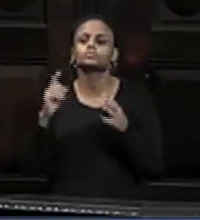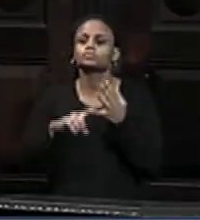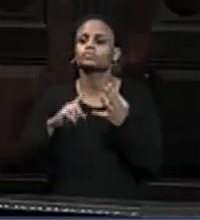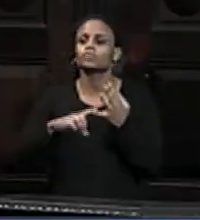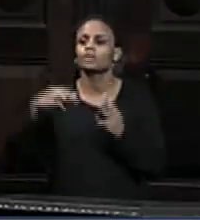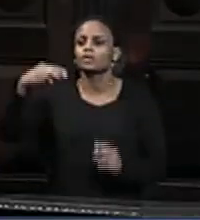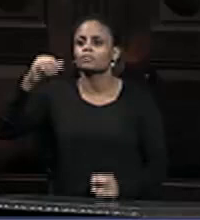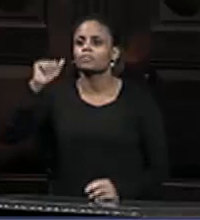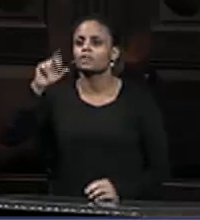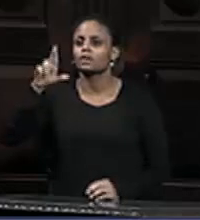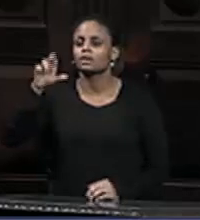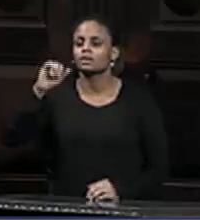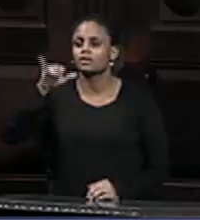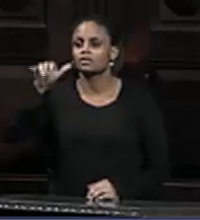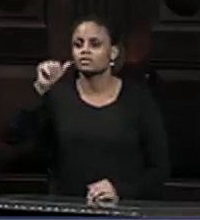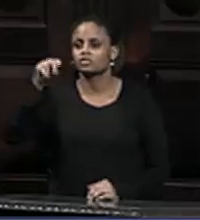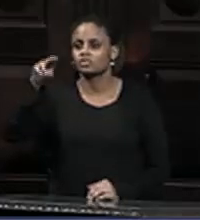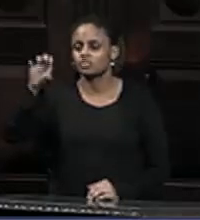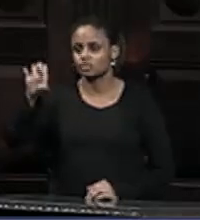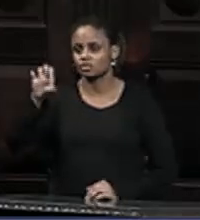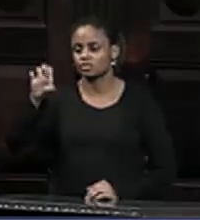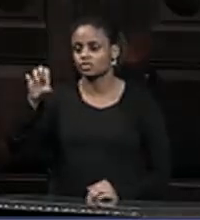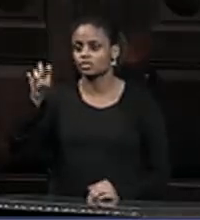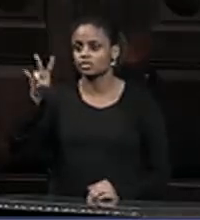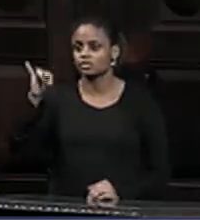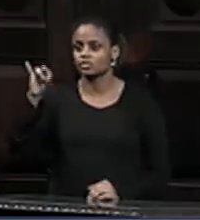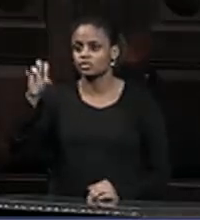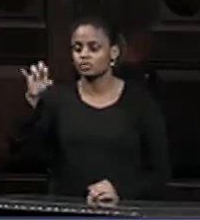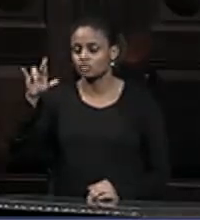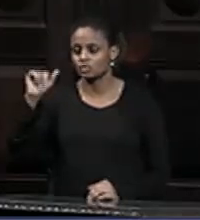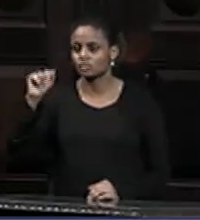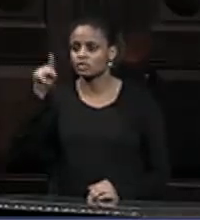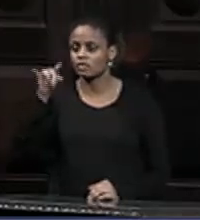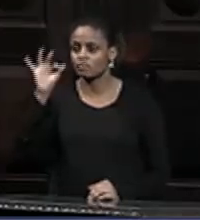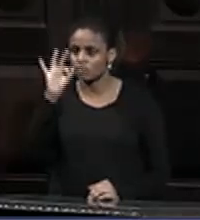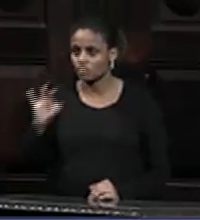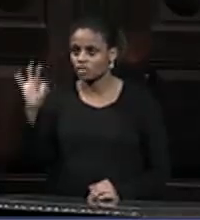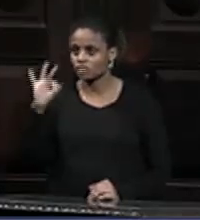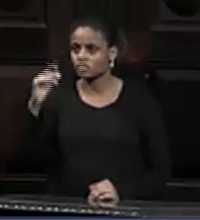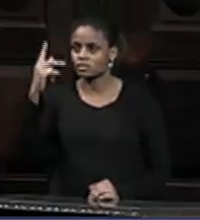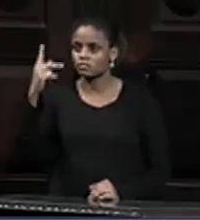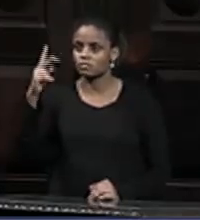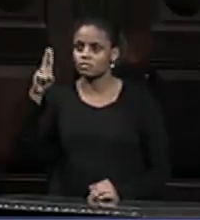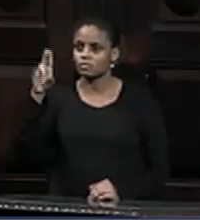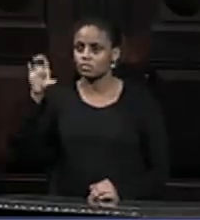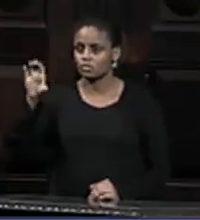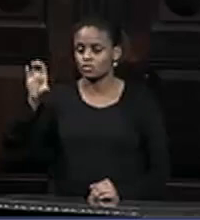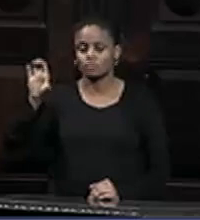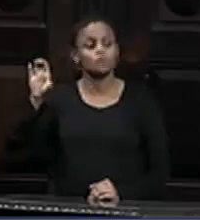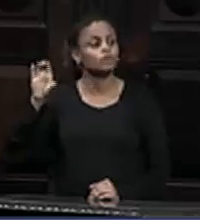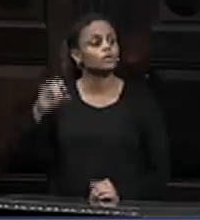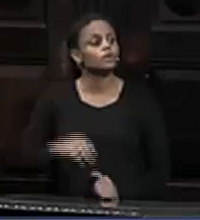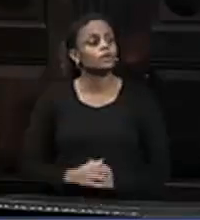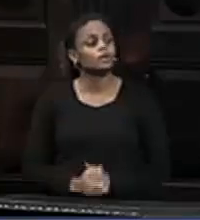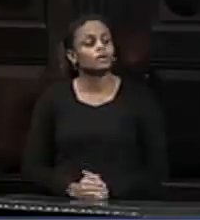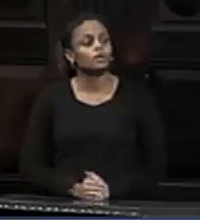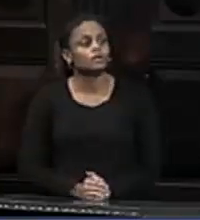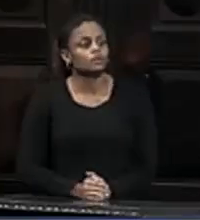Marijane Vieira Lisboa, Pontifícia Universidade Católica de São Paulo.